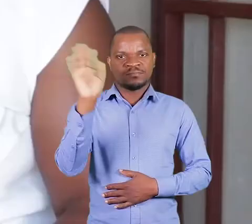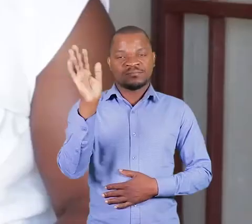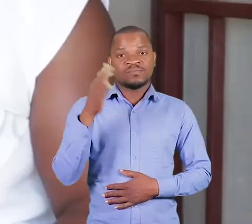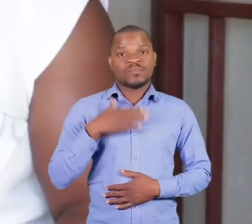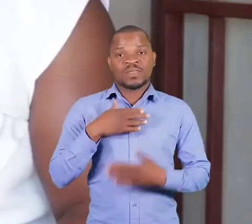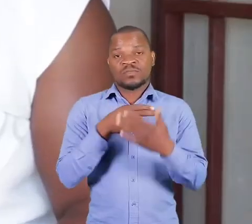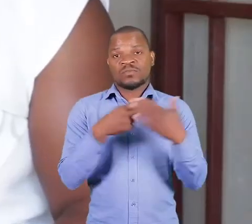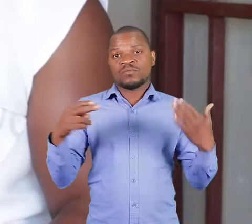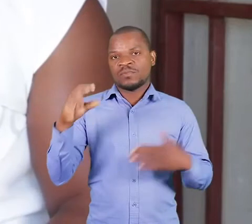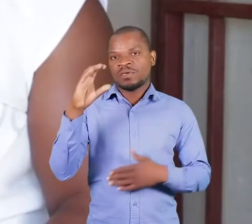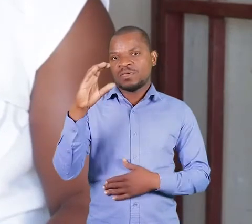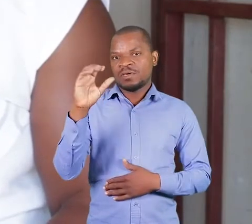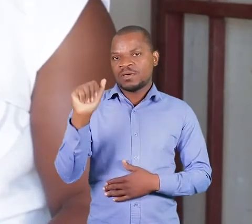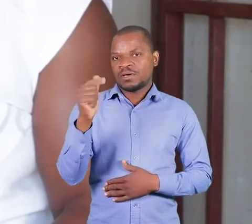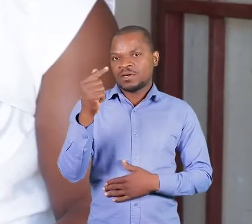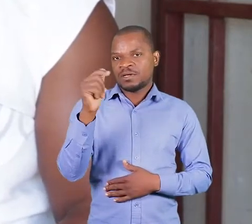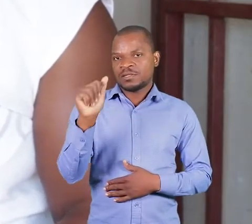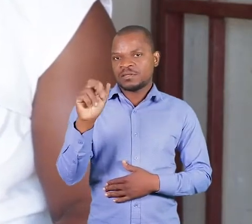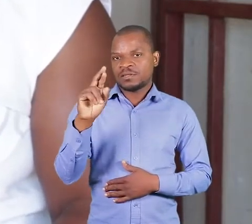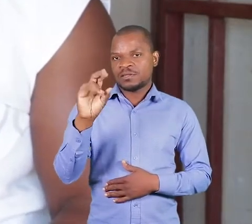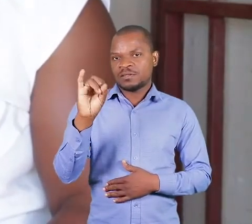Olá, eu sou Catarina José Sambo,